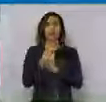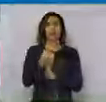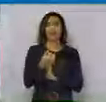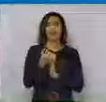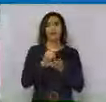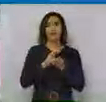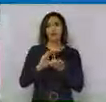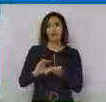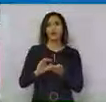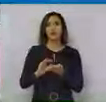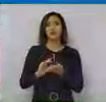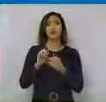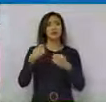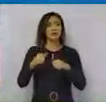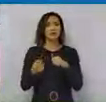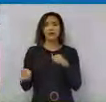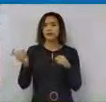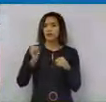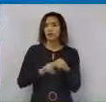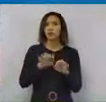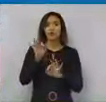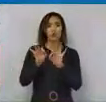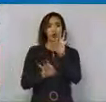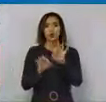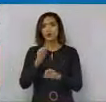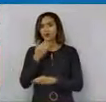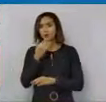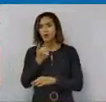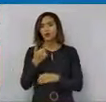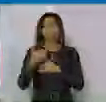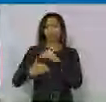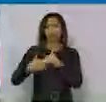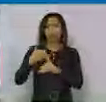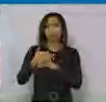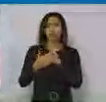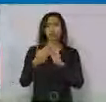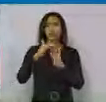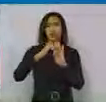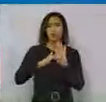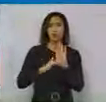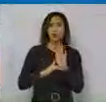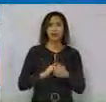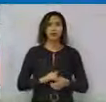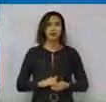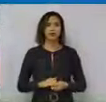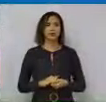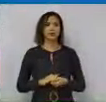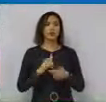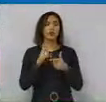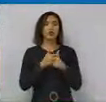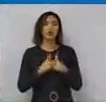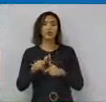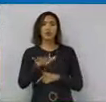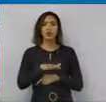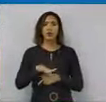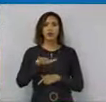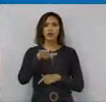ser retomado, detalhado e ajustado com os próximos passos do Prodesan. Em relação à